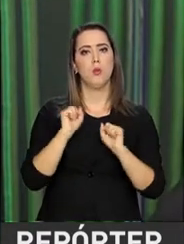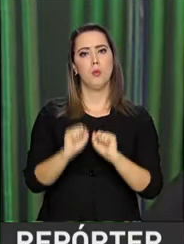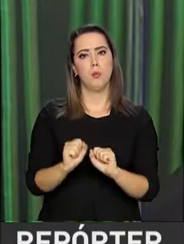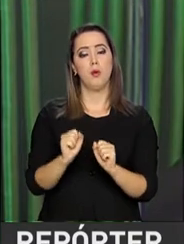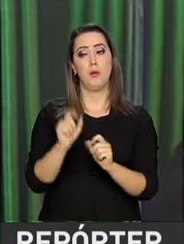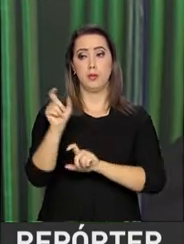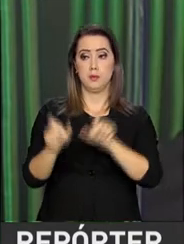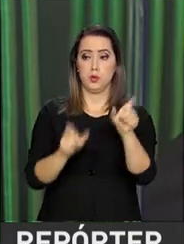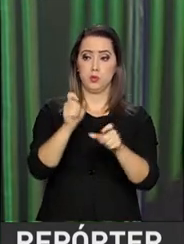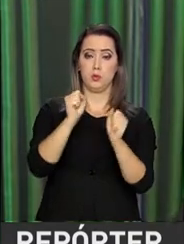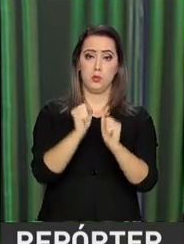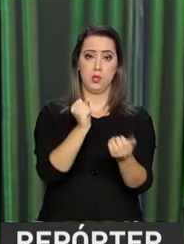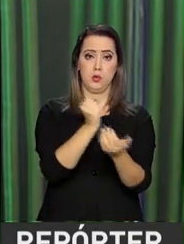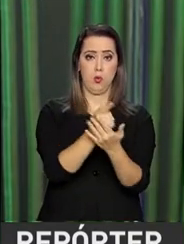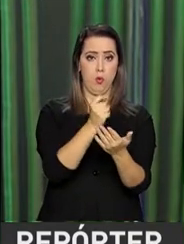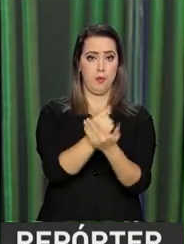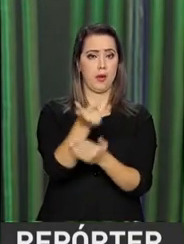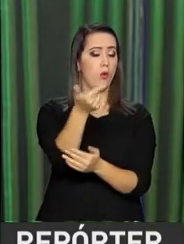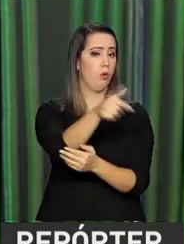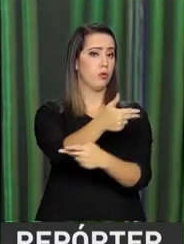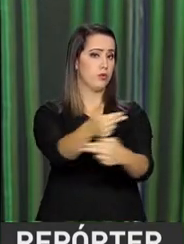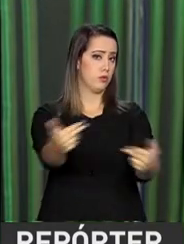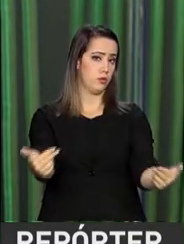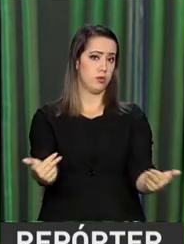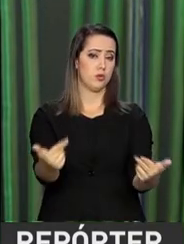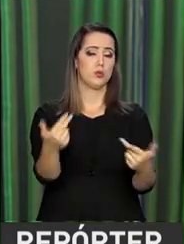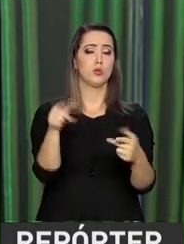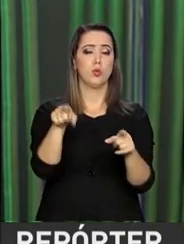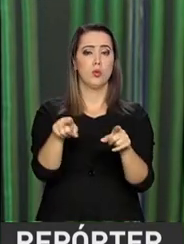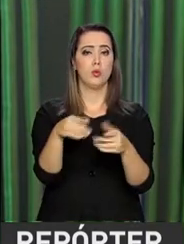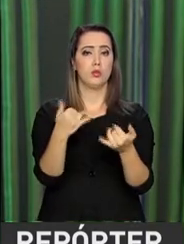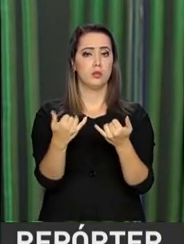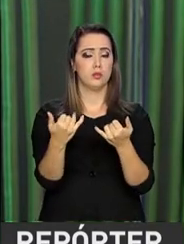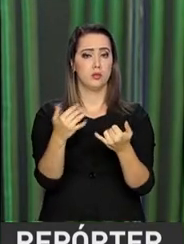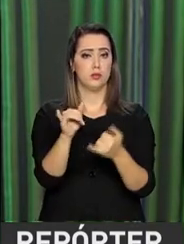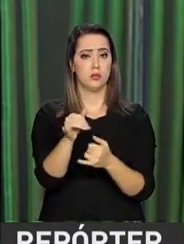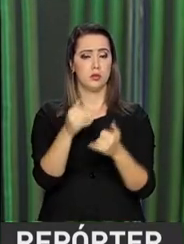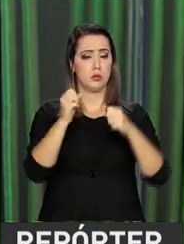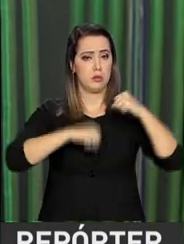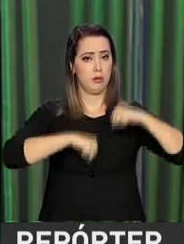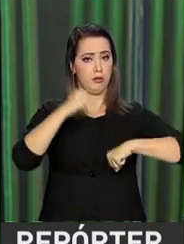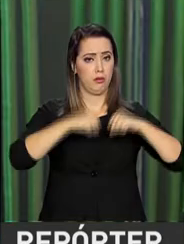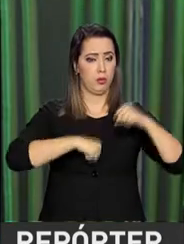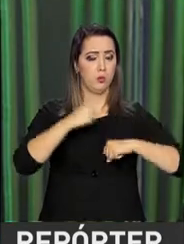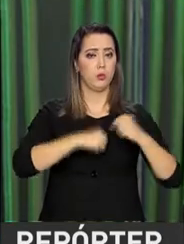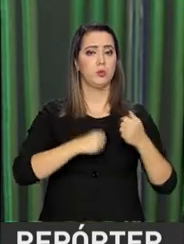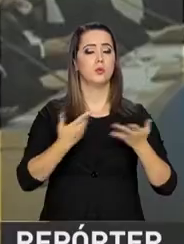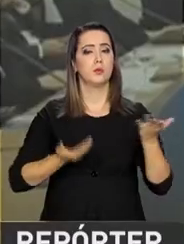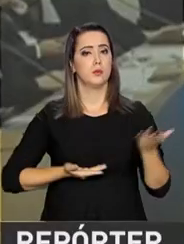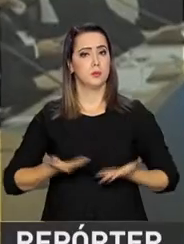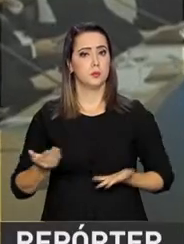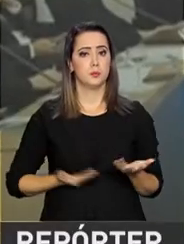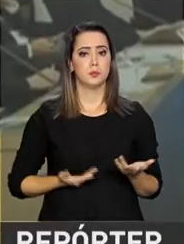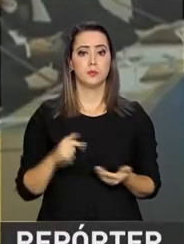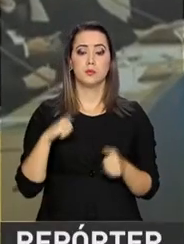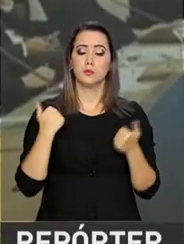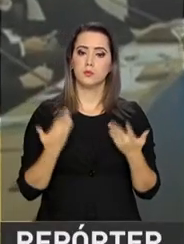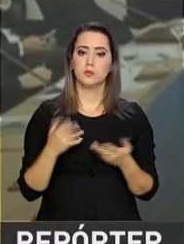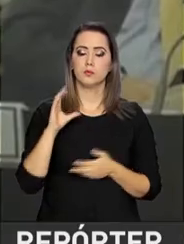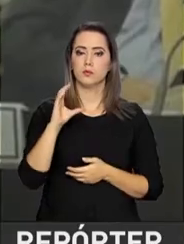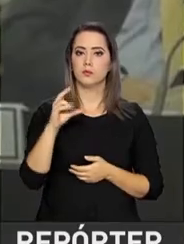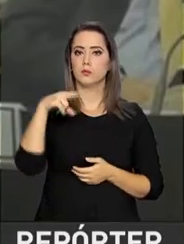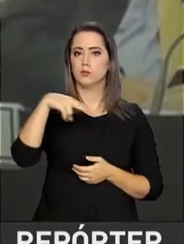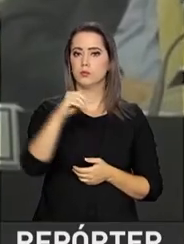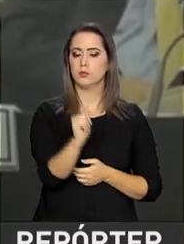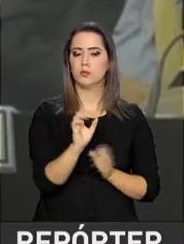de compra para o consumo de bens produzido pela indústria e pelo setor de serviços a cna é